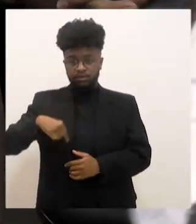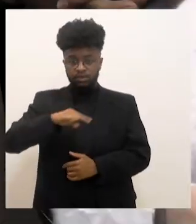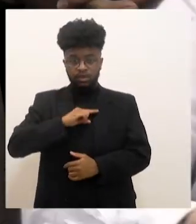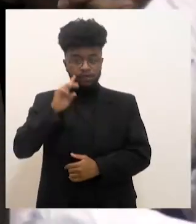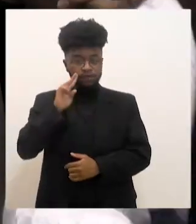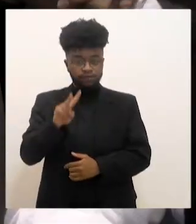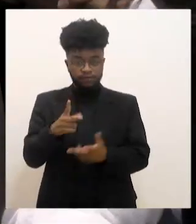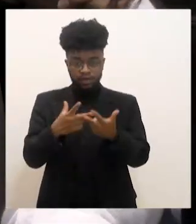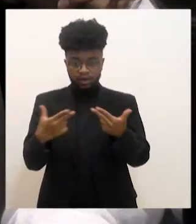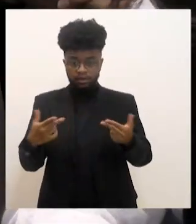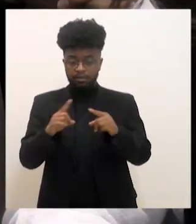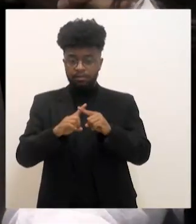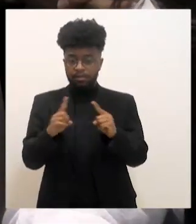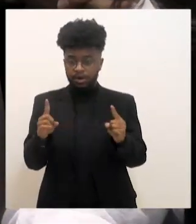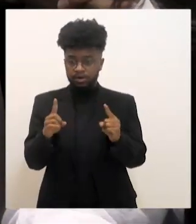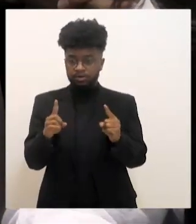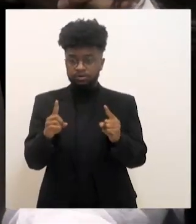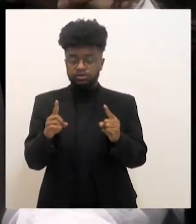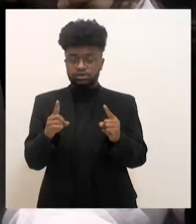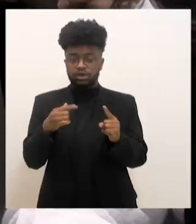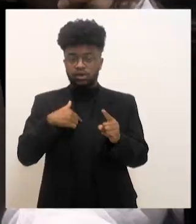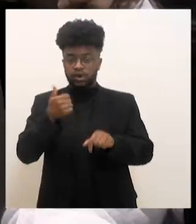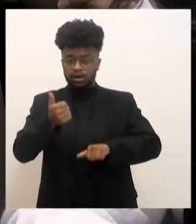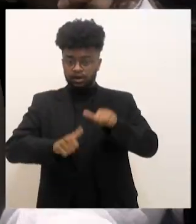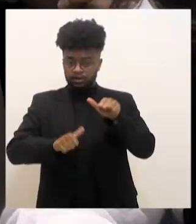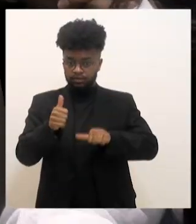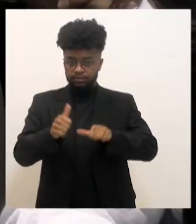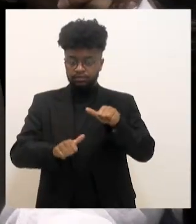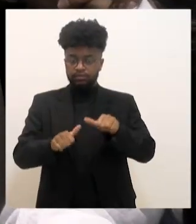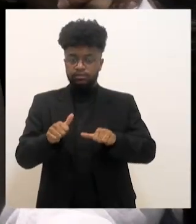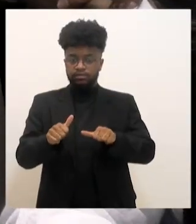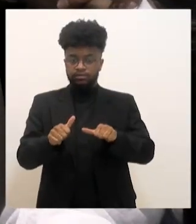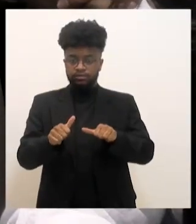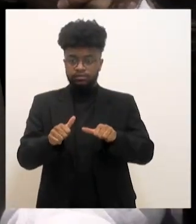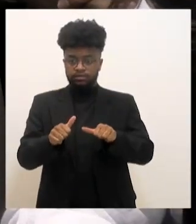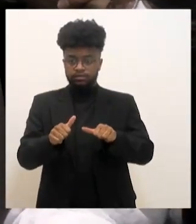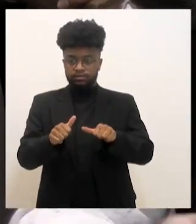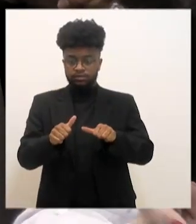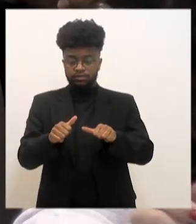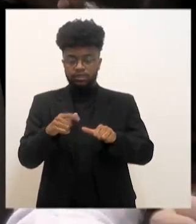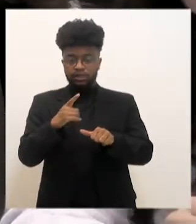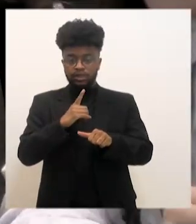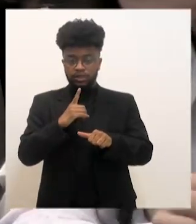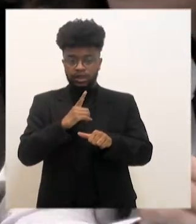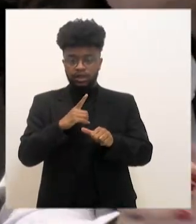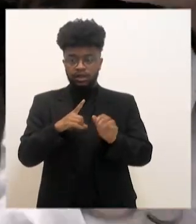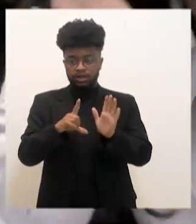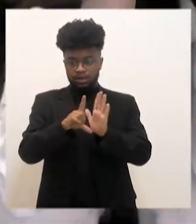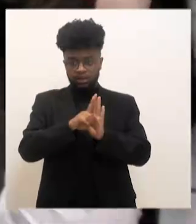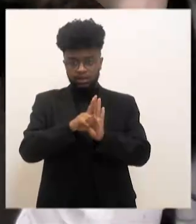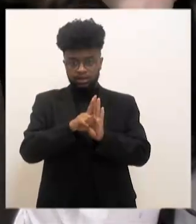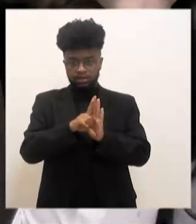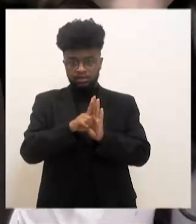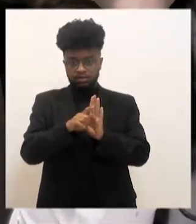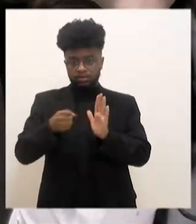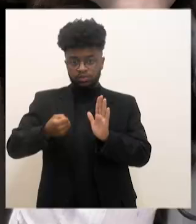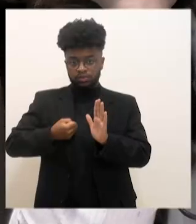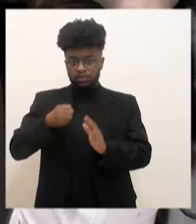vendo, mas, analisando aqui, existe uma lei, presidente,